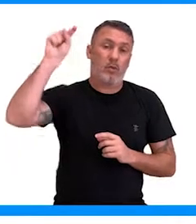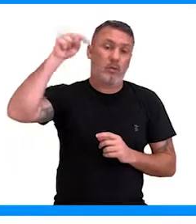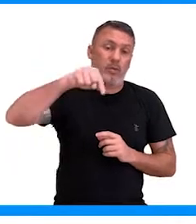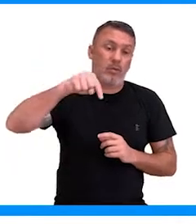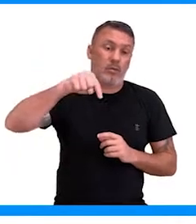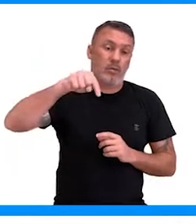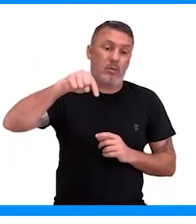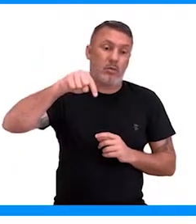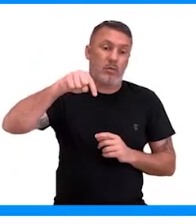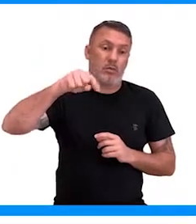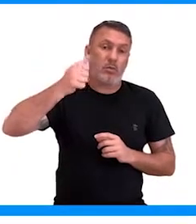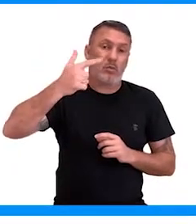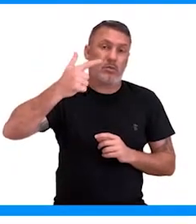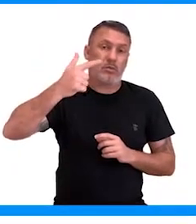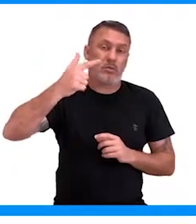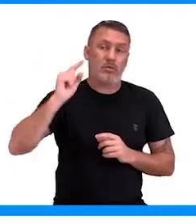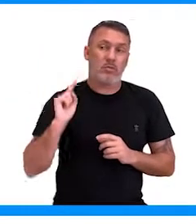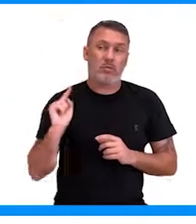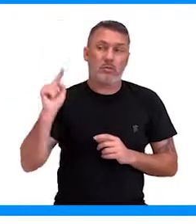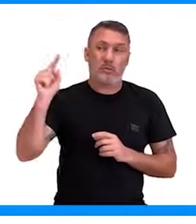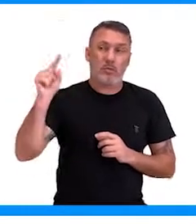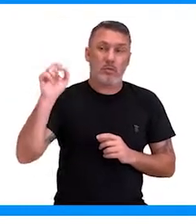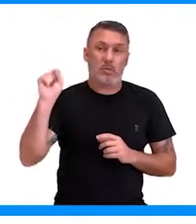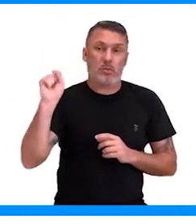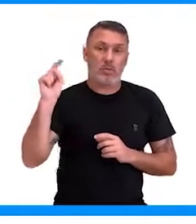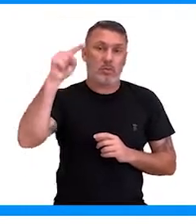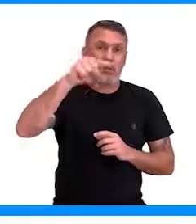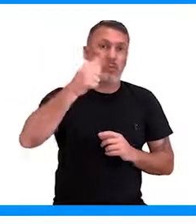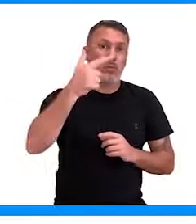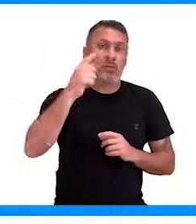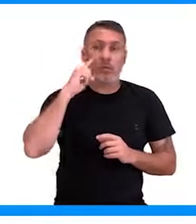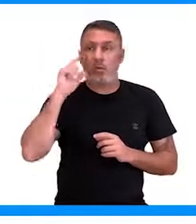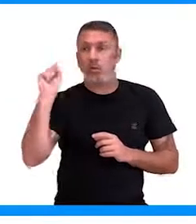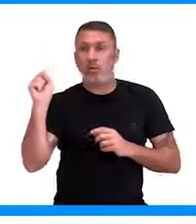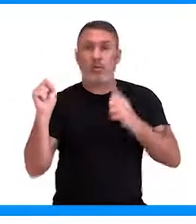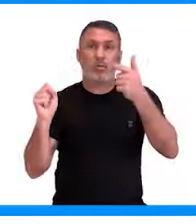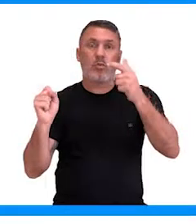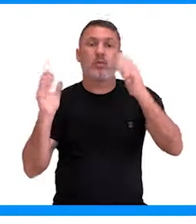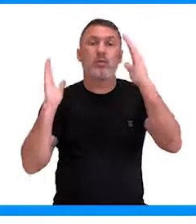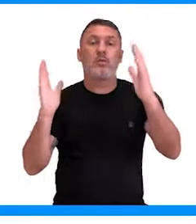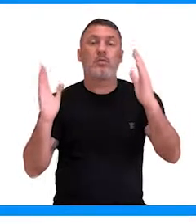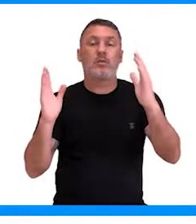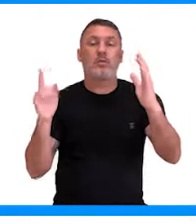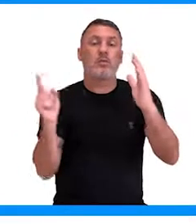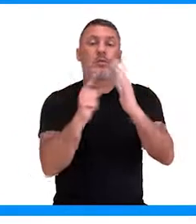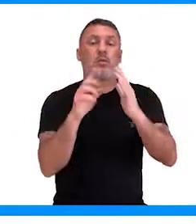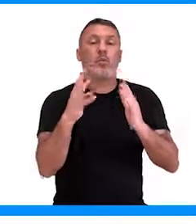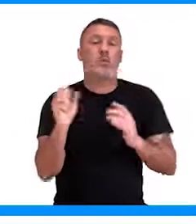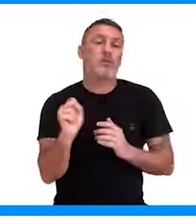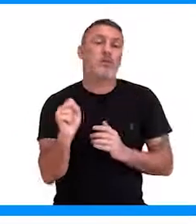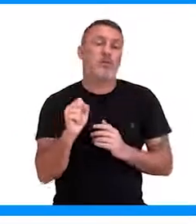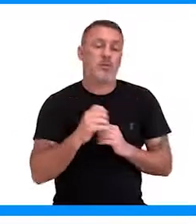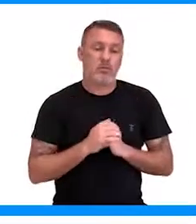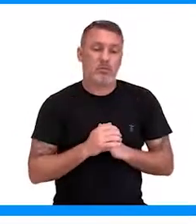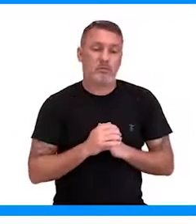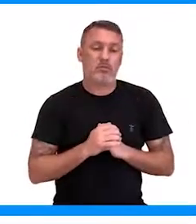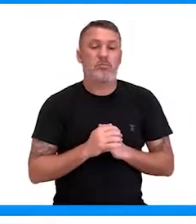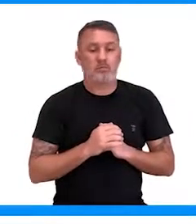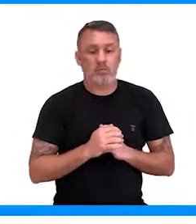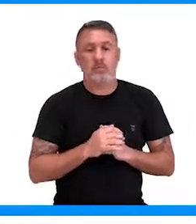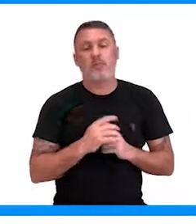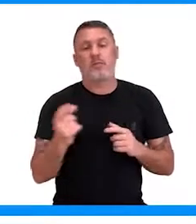estiver descendo, vai estar no segundo 12. Qual é o intervalo de tempo entre 8 e 12? 4